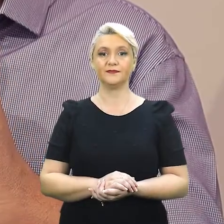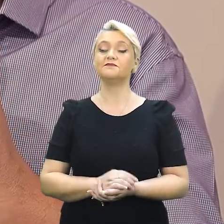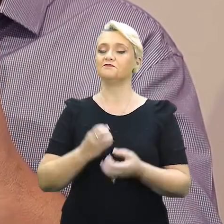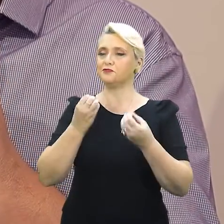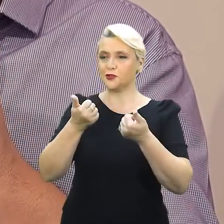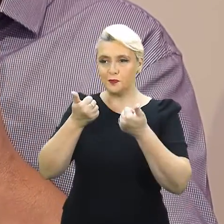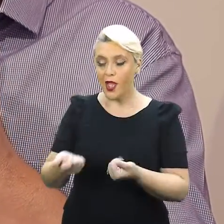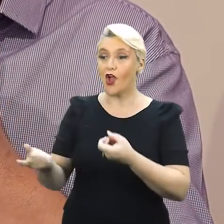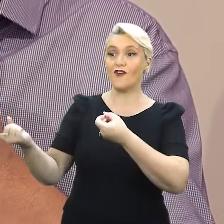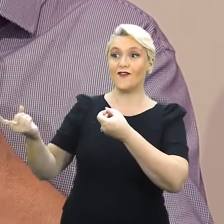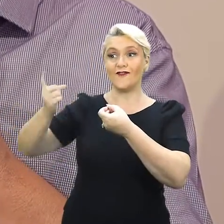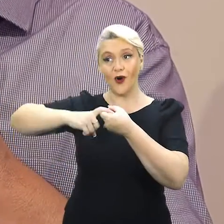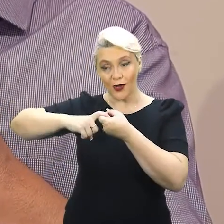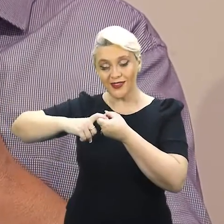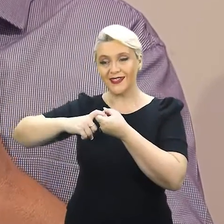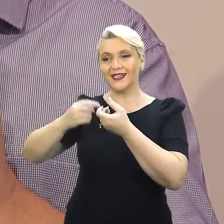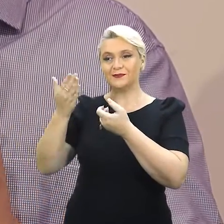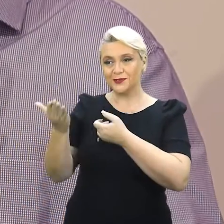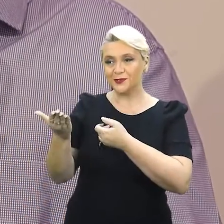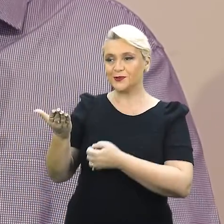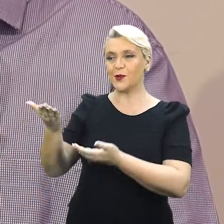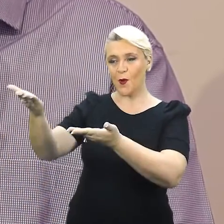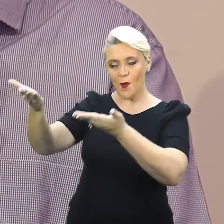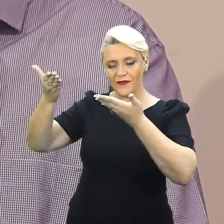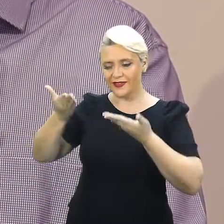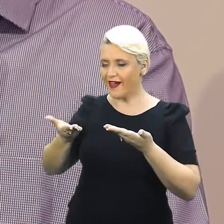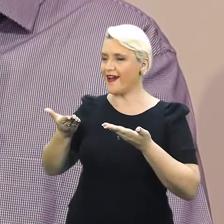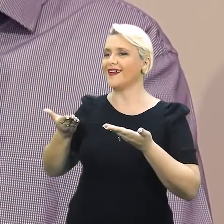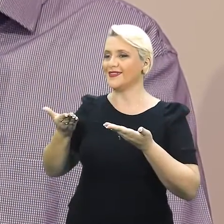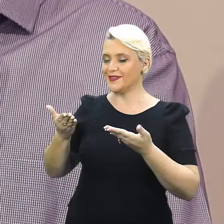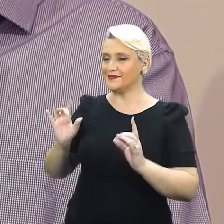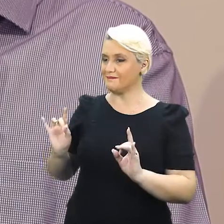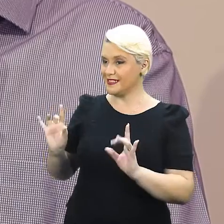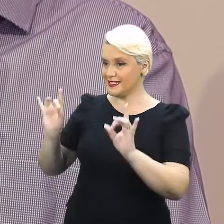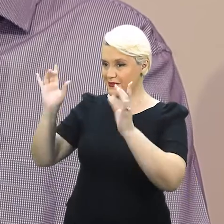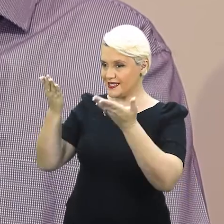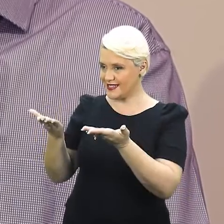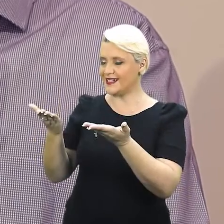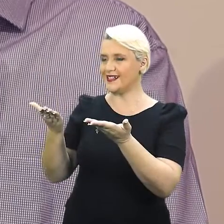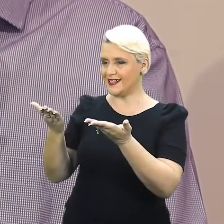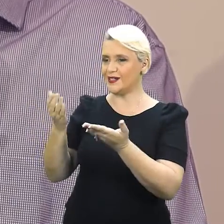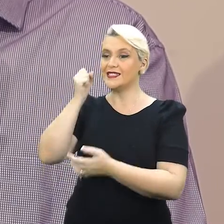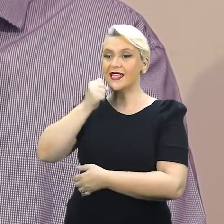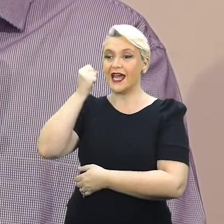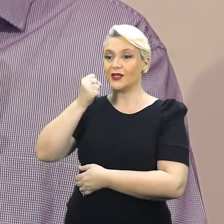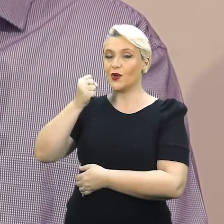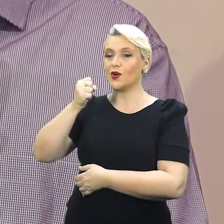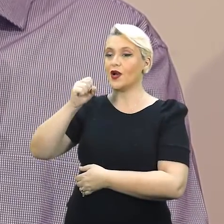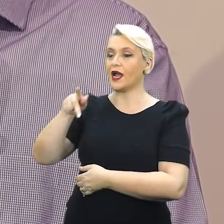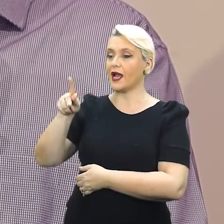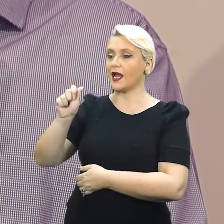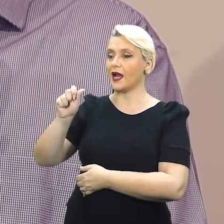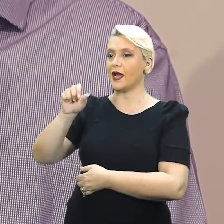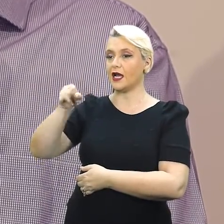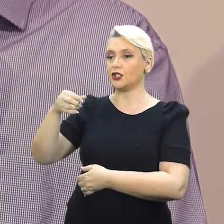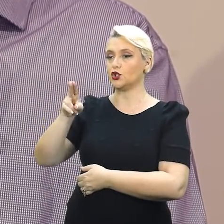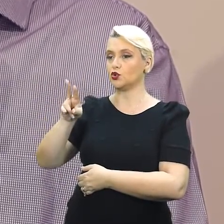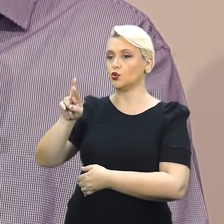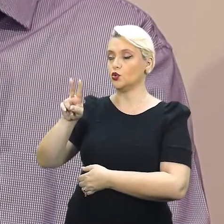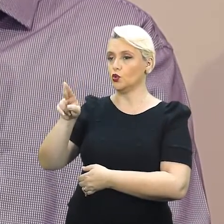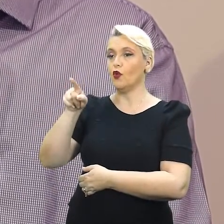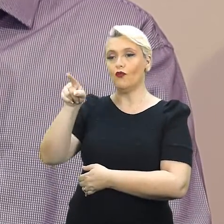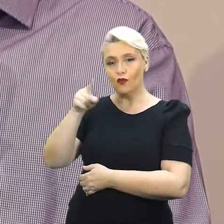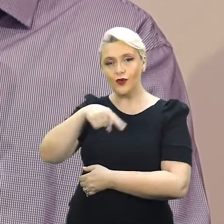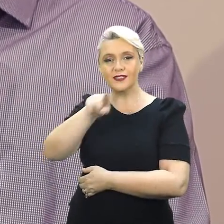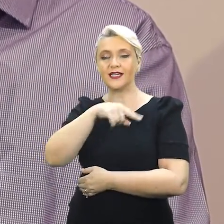Muito bem, voltamos com o nosso convidado, o senador Jorge Cajuru, e você está